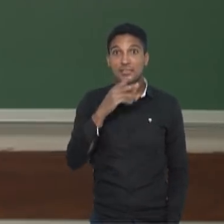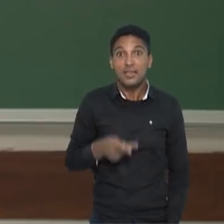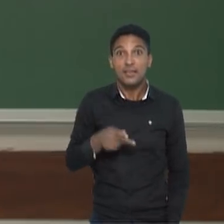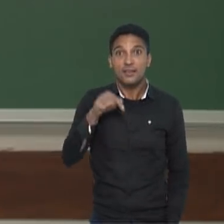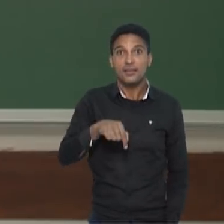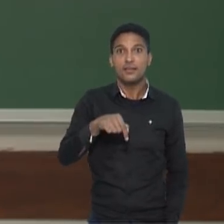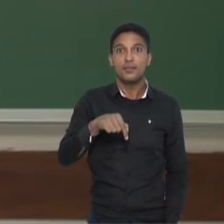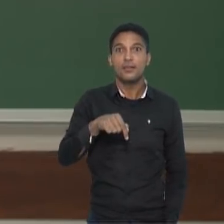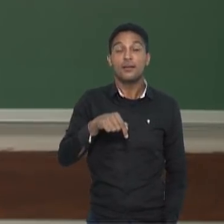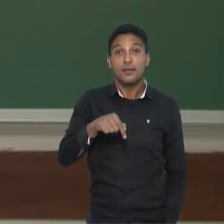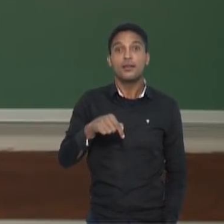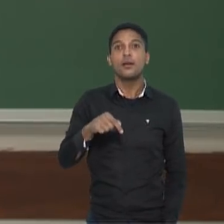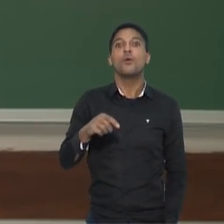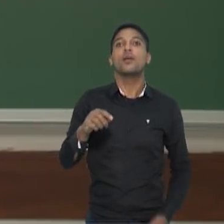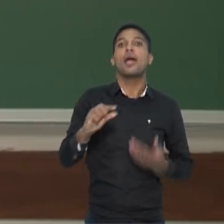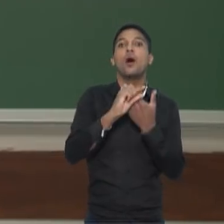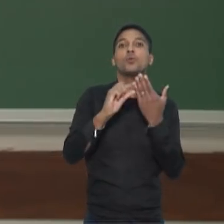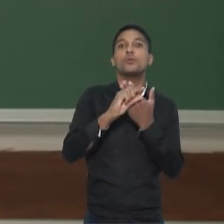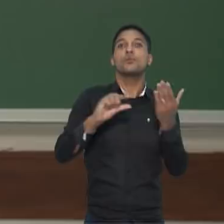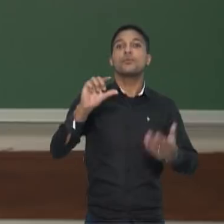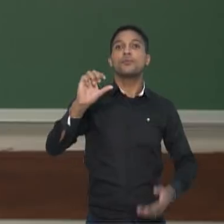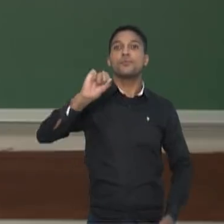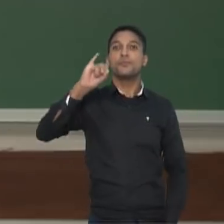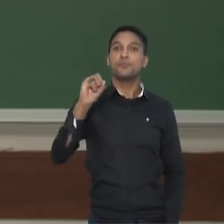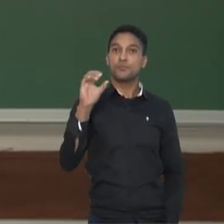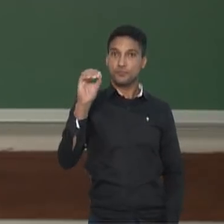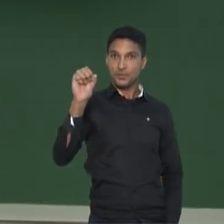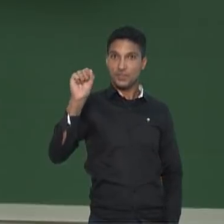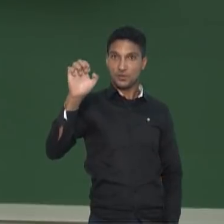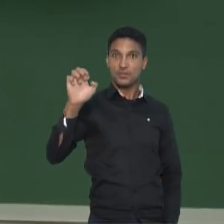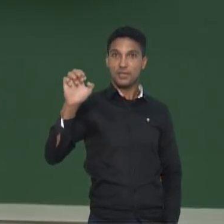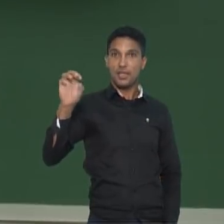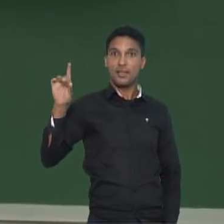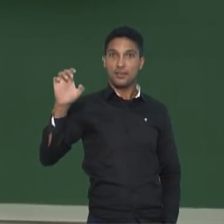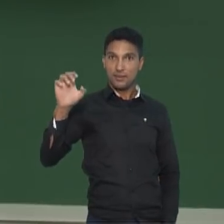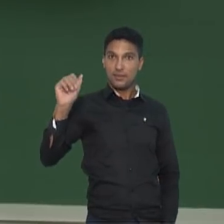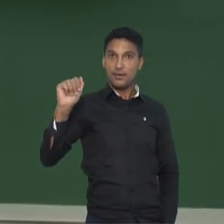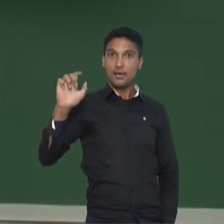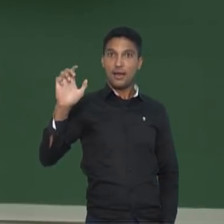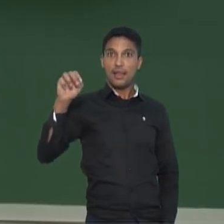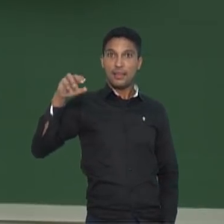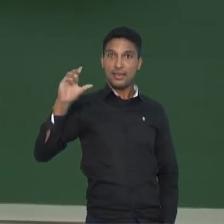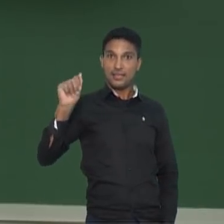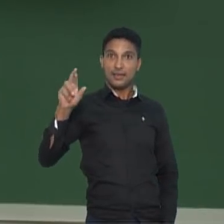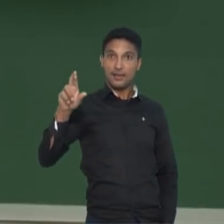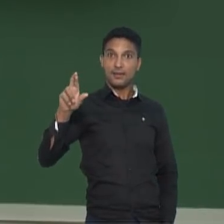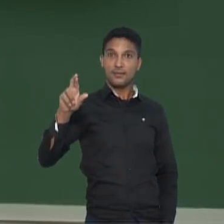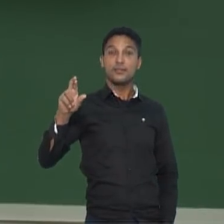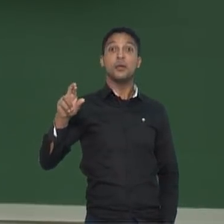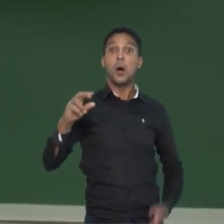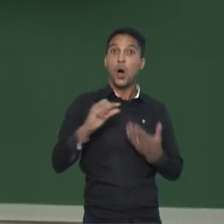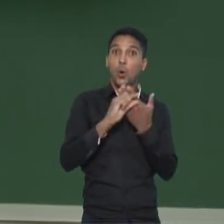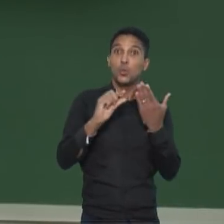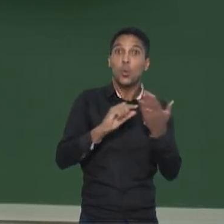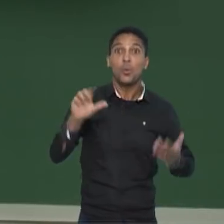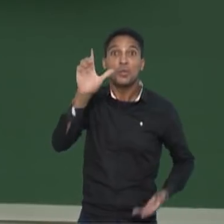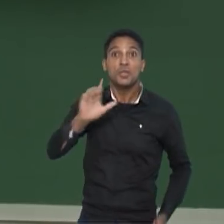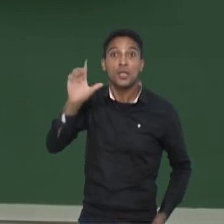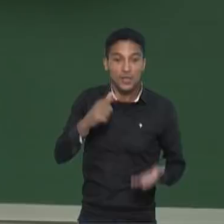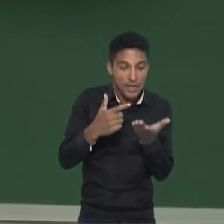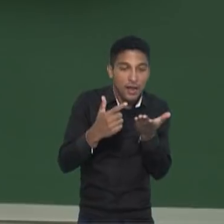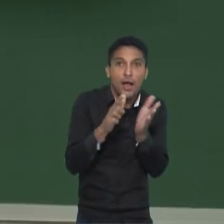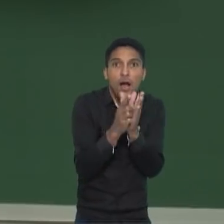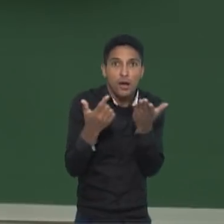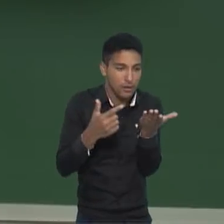começaram nesses folhetins. Então, se fazia isso para testar o público mesmo, para ver como o público apreciava aquele